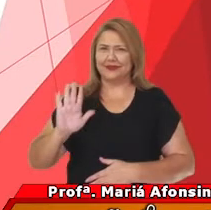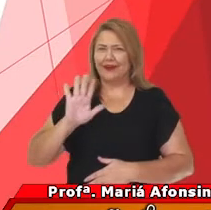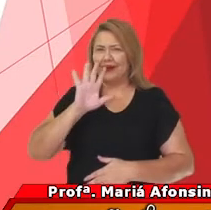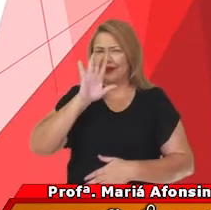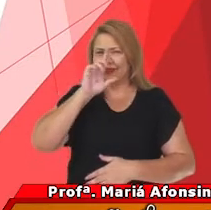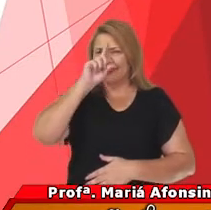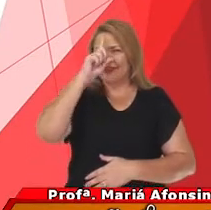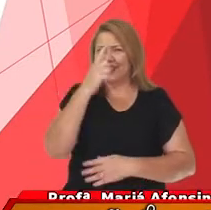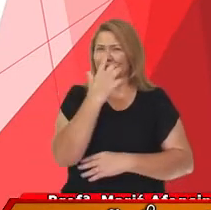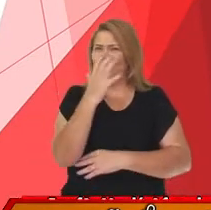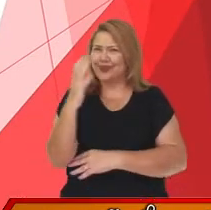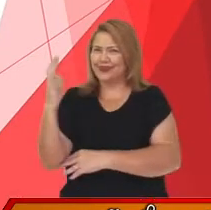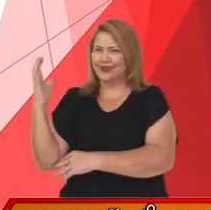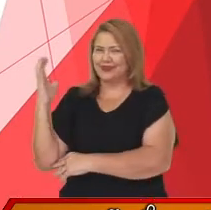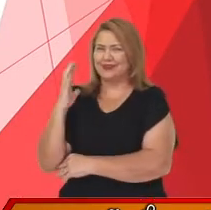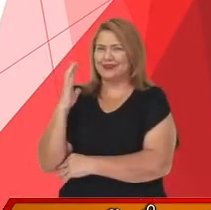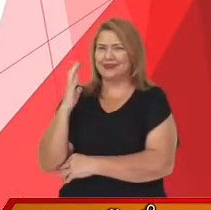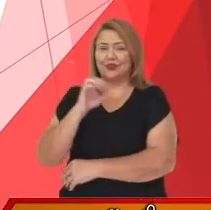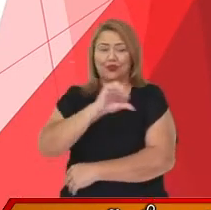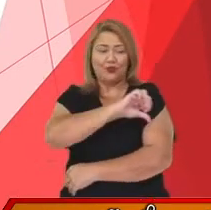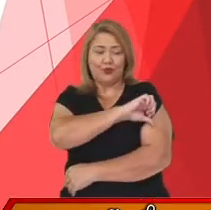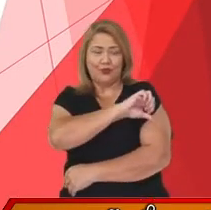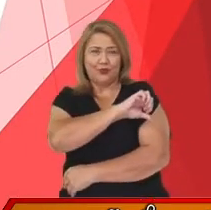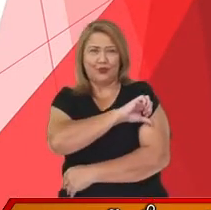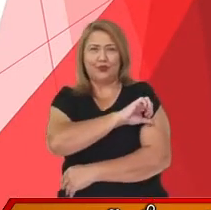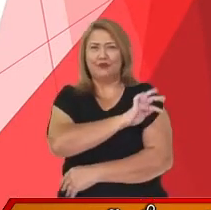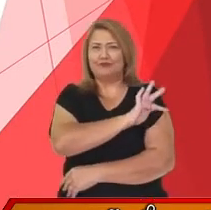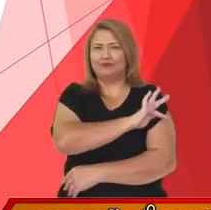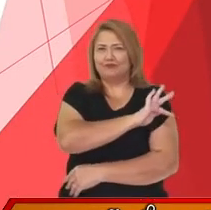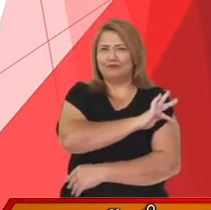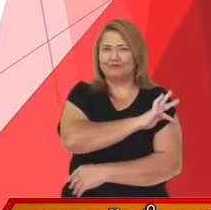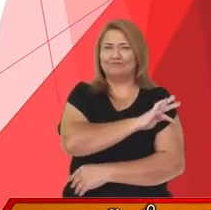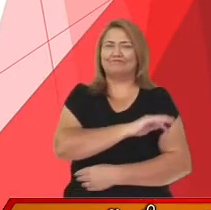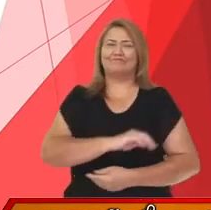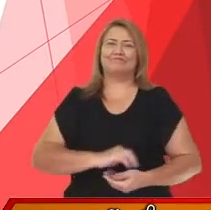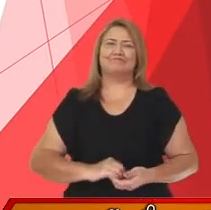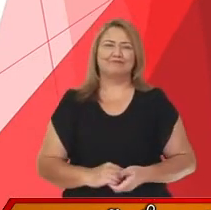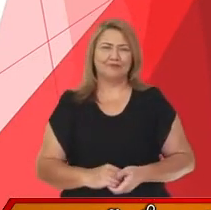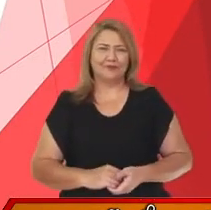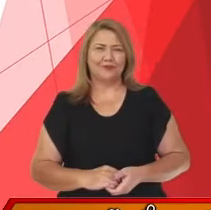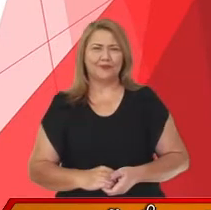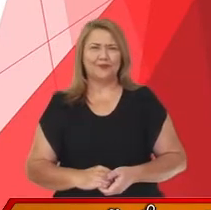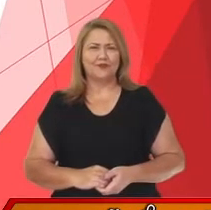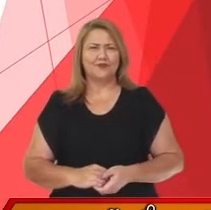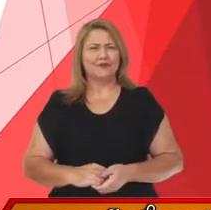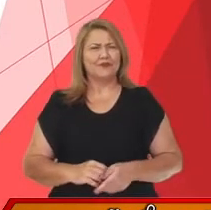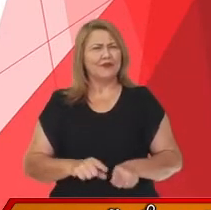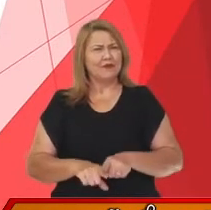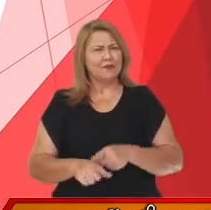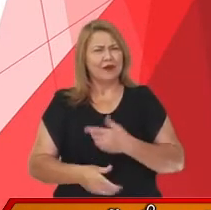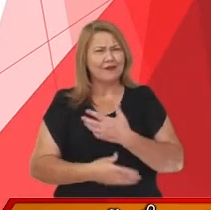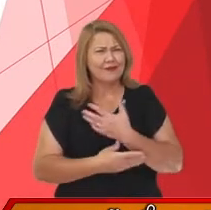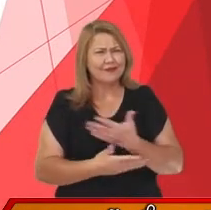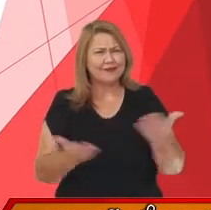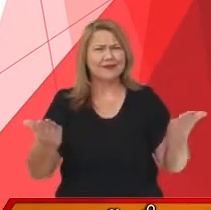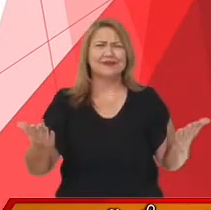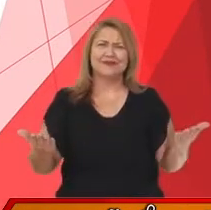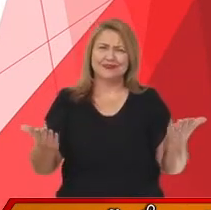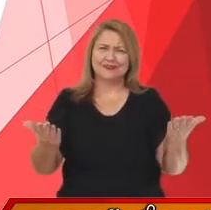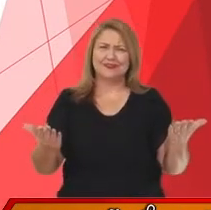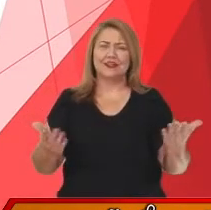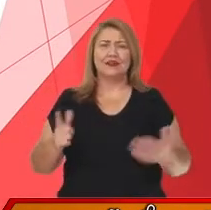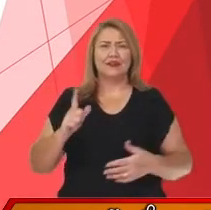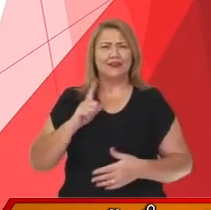essa aula é para o 9º ano do Ensino Fundamental meus irmãos bom esses